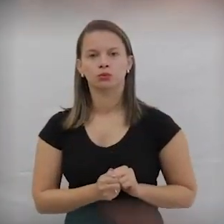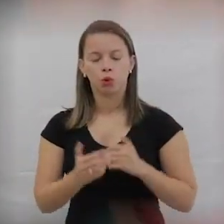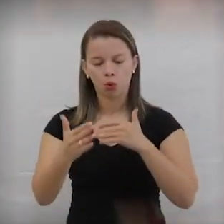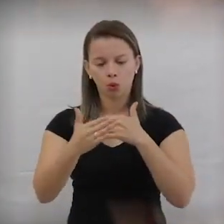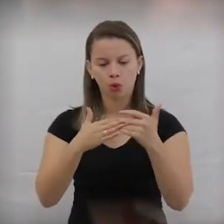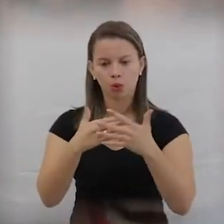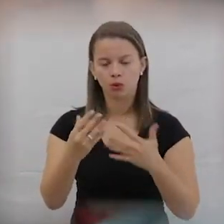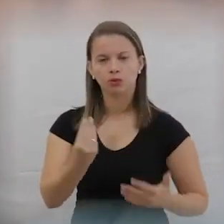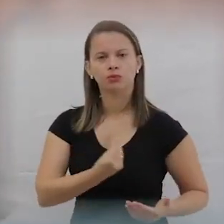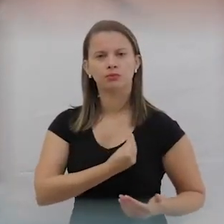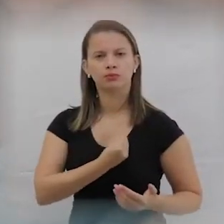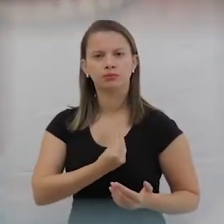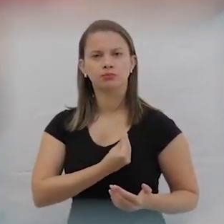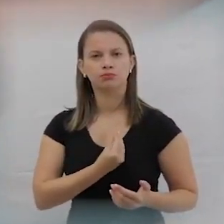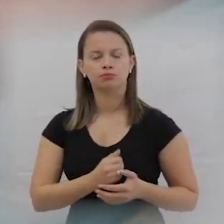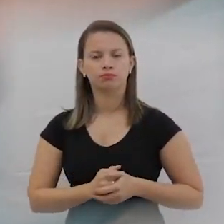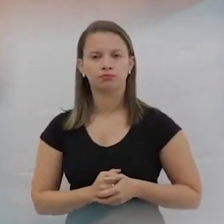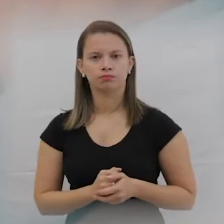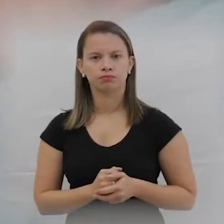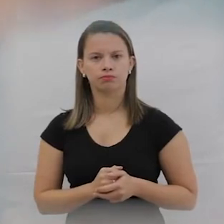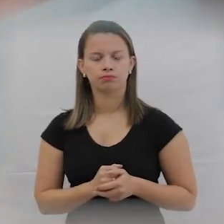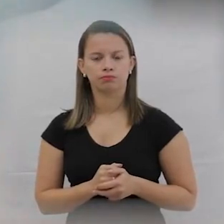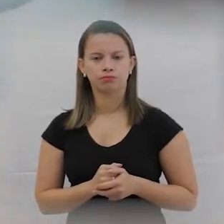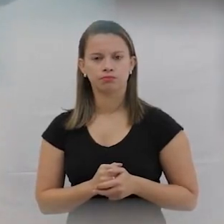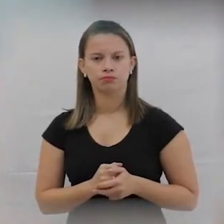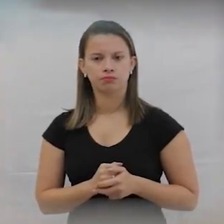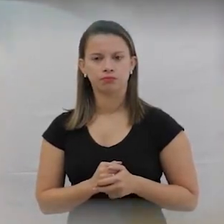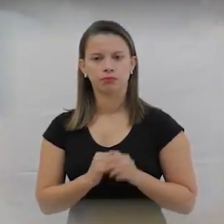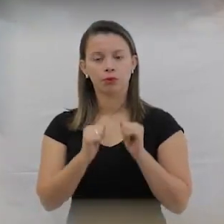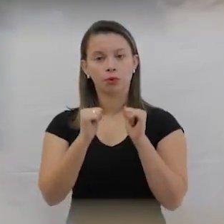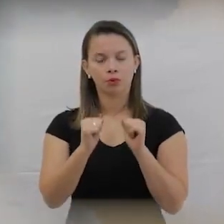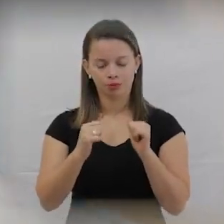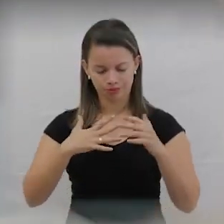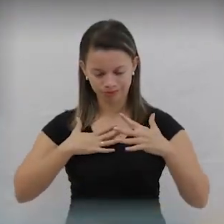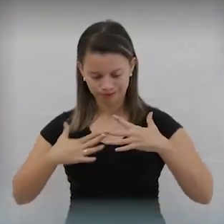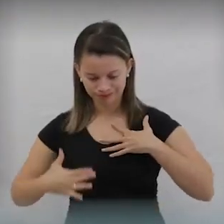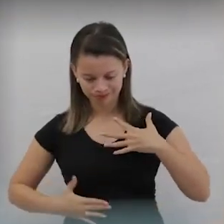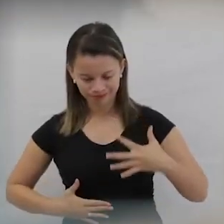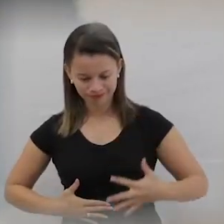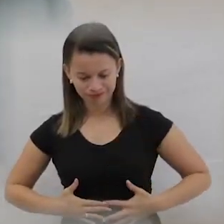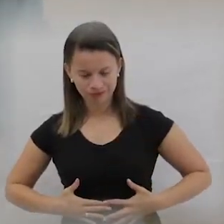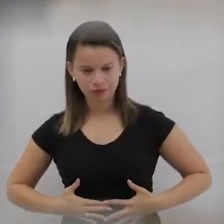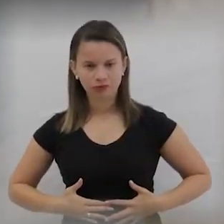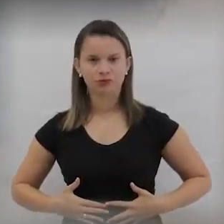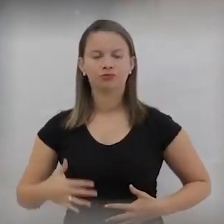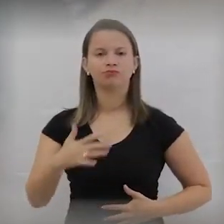ser o trabalho com o corpo e a saúde.